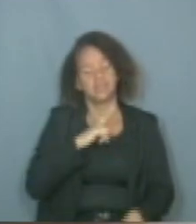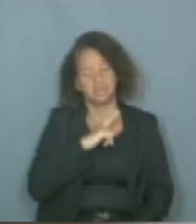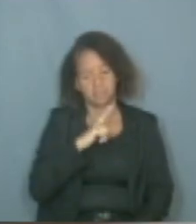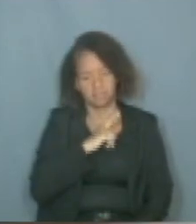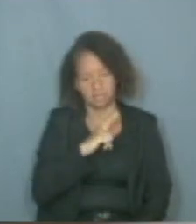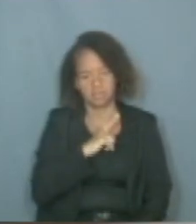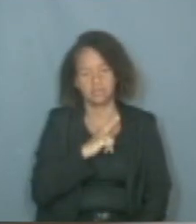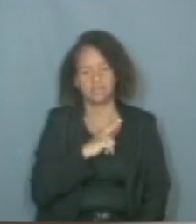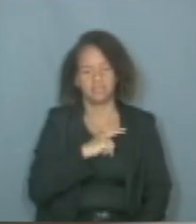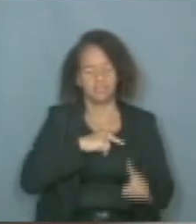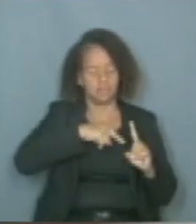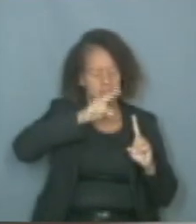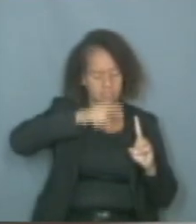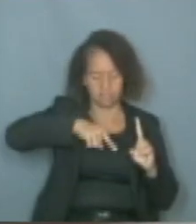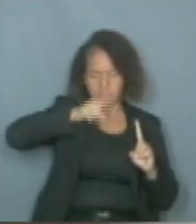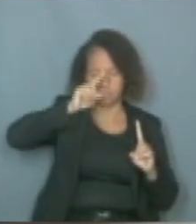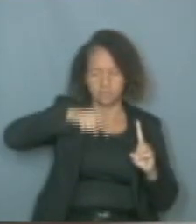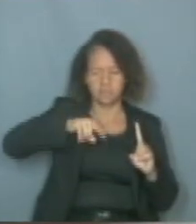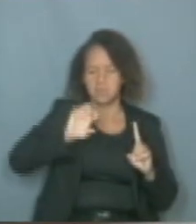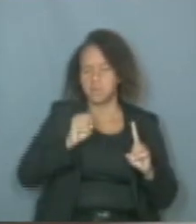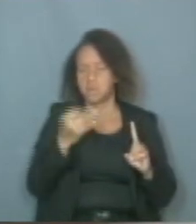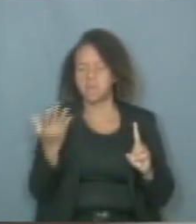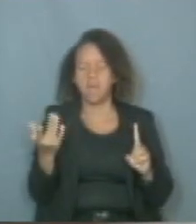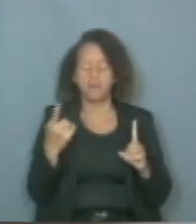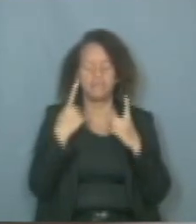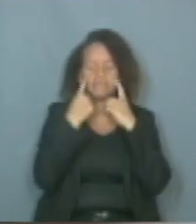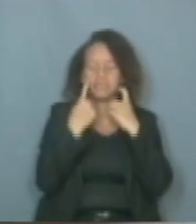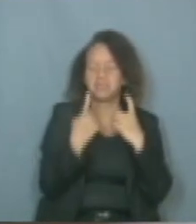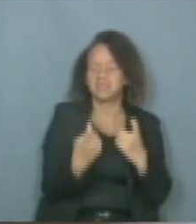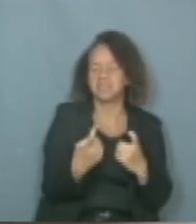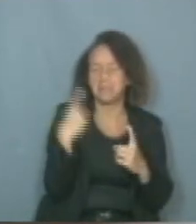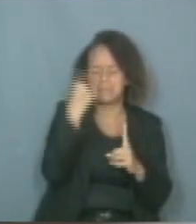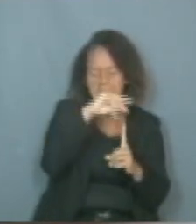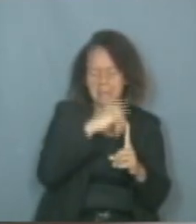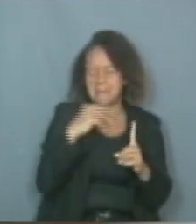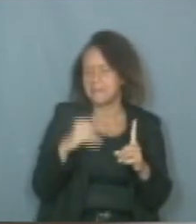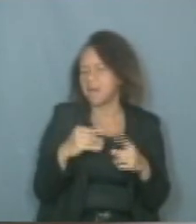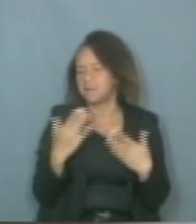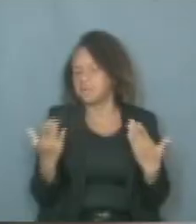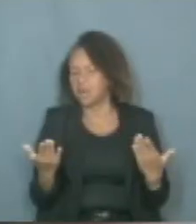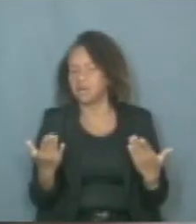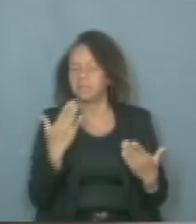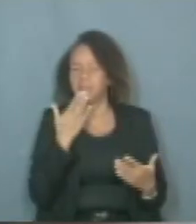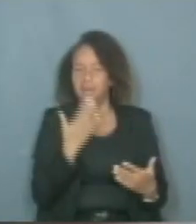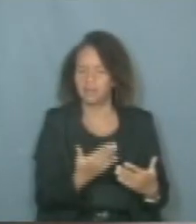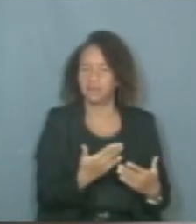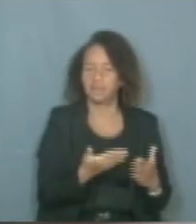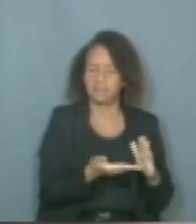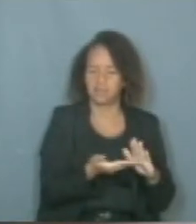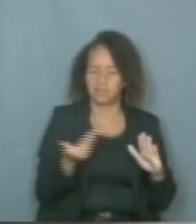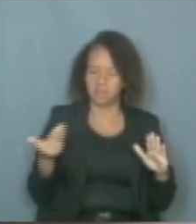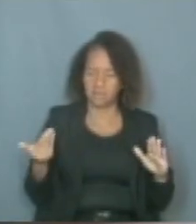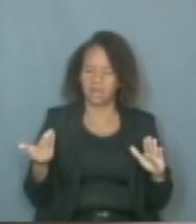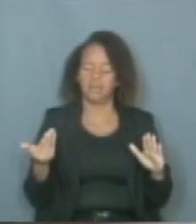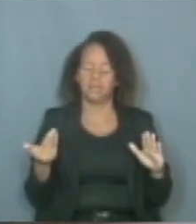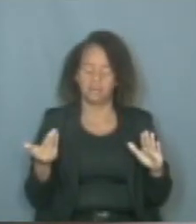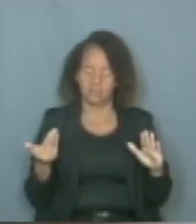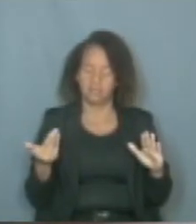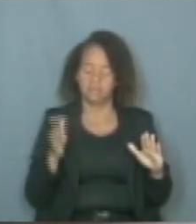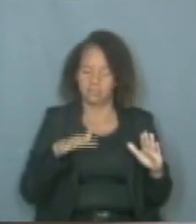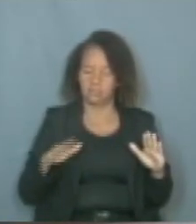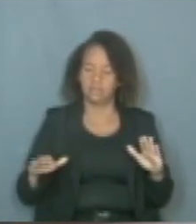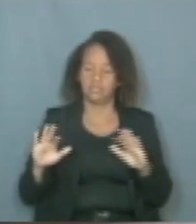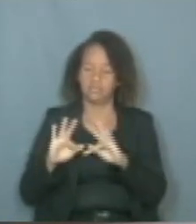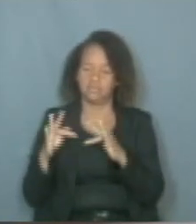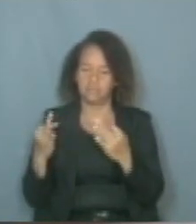existe classificação quanto ao tipo de maus tratos que fundamentam o pedido de destituição do poder familiar, como,